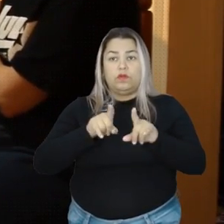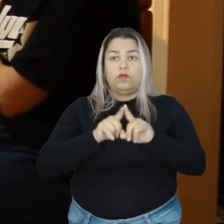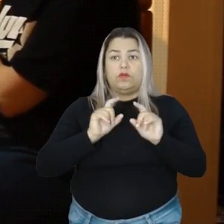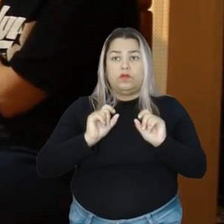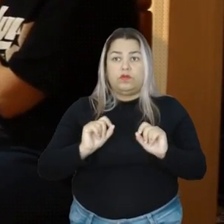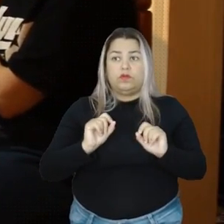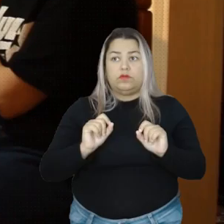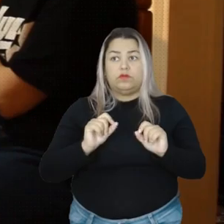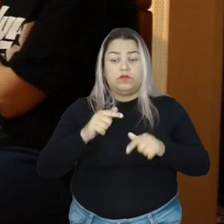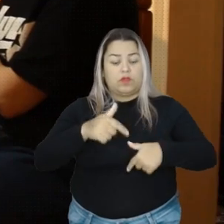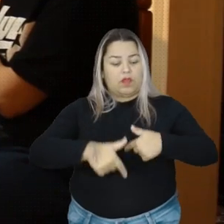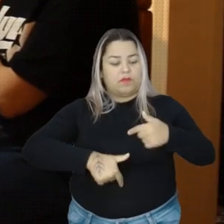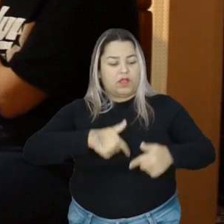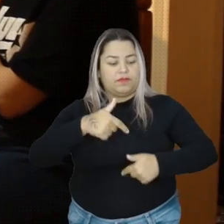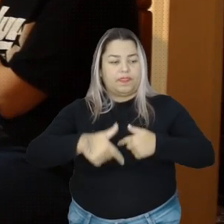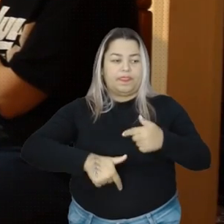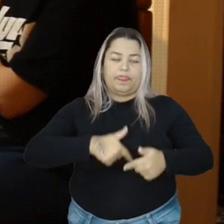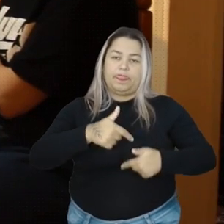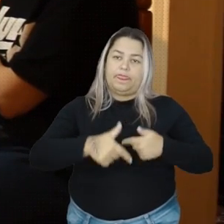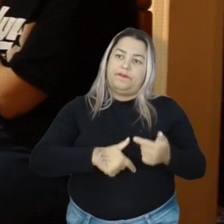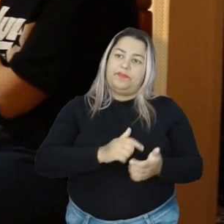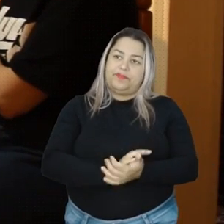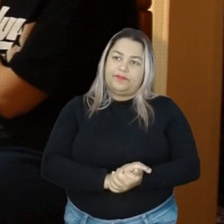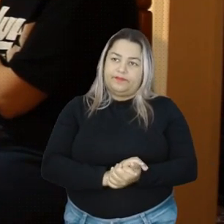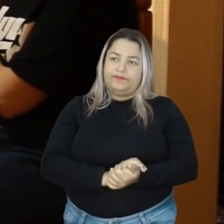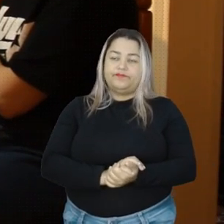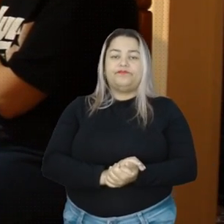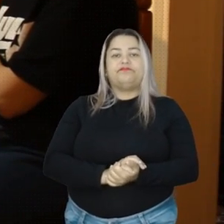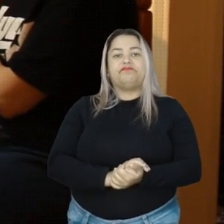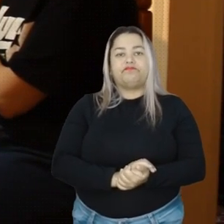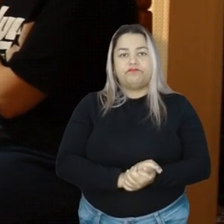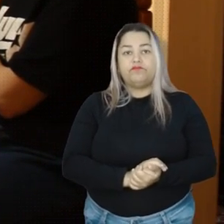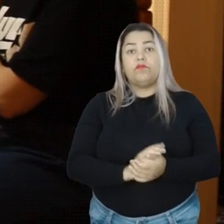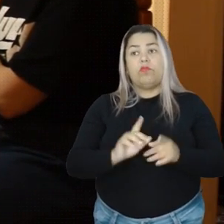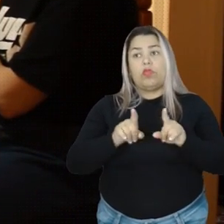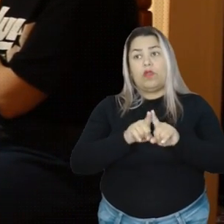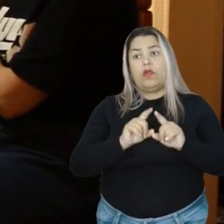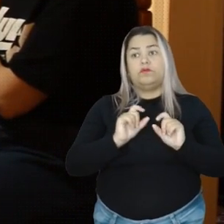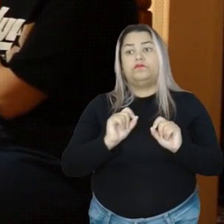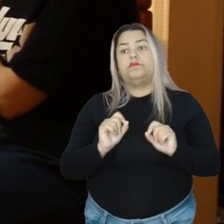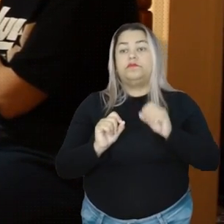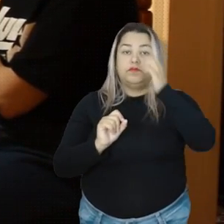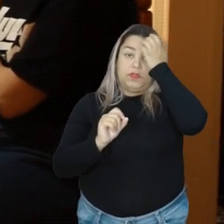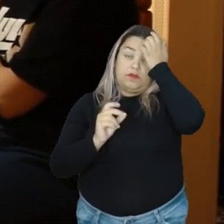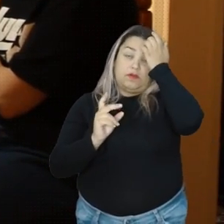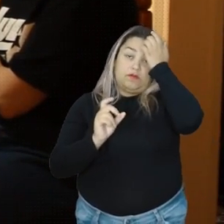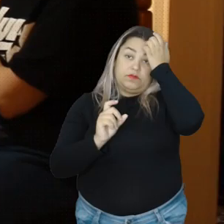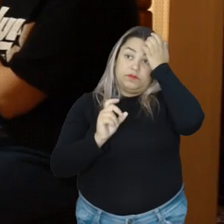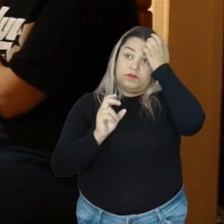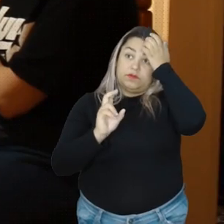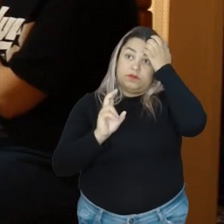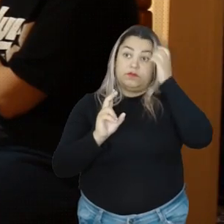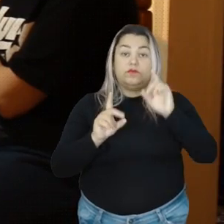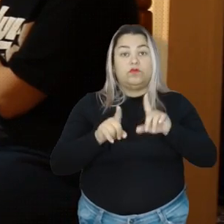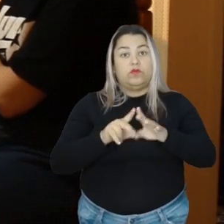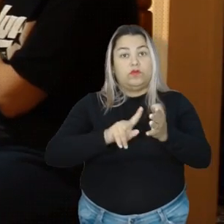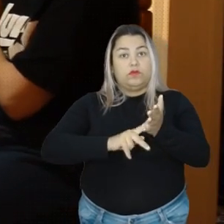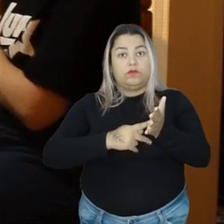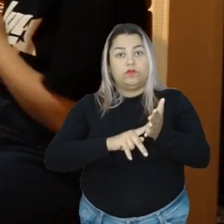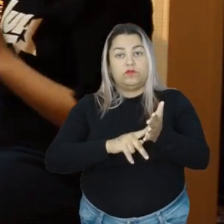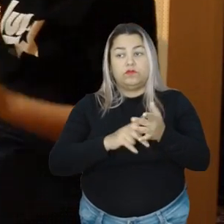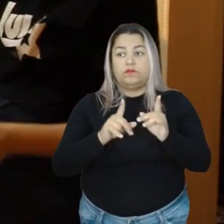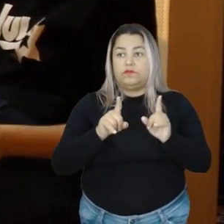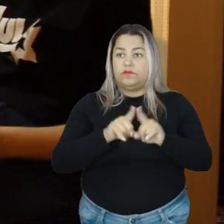esquina de Alcalá Júnior, né? E lá me inteirava, que eu pegava um materialzinho, né, sobre o sindicato,